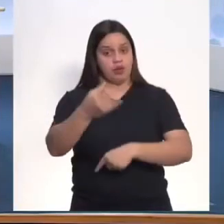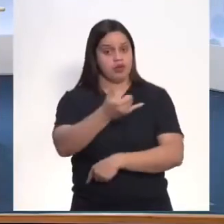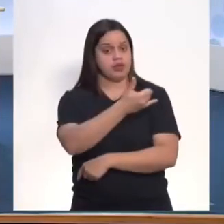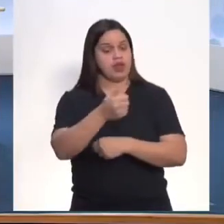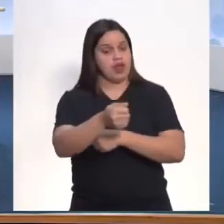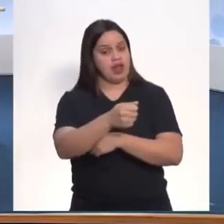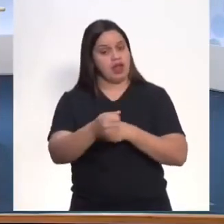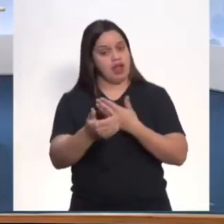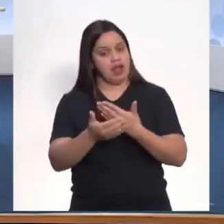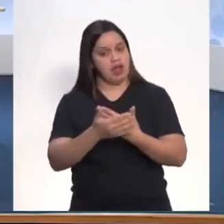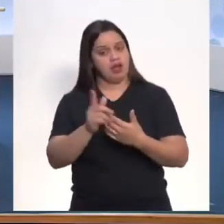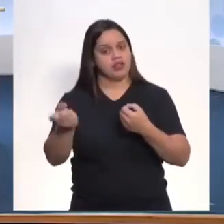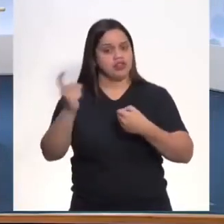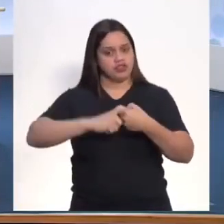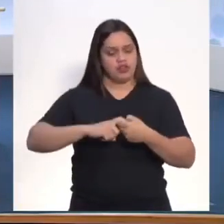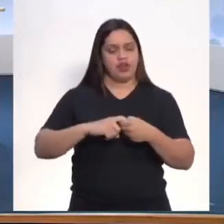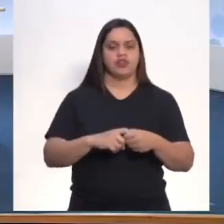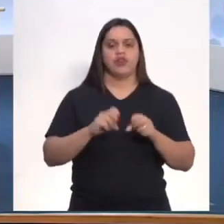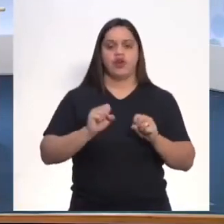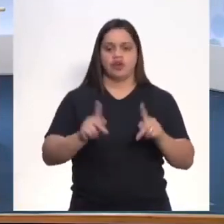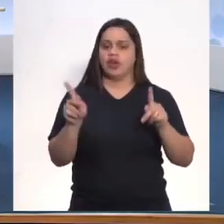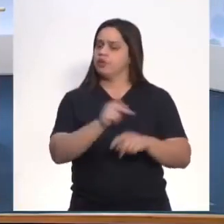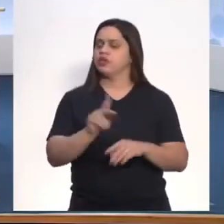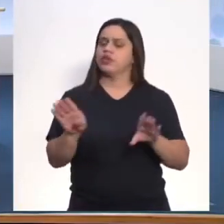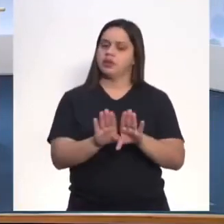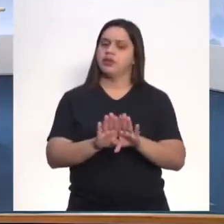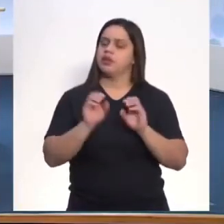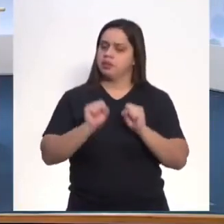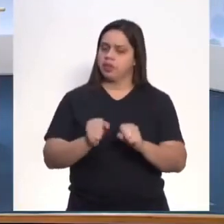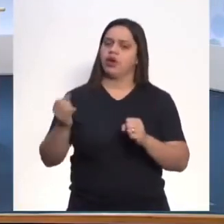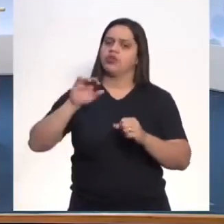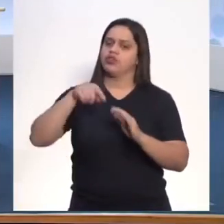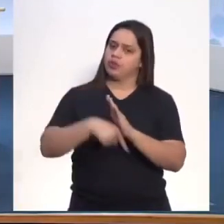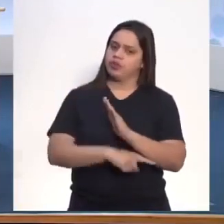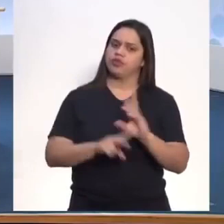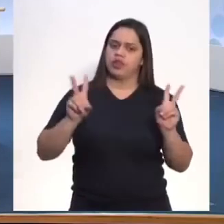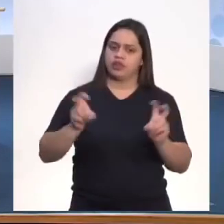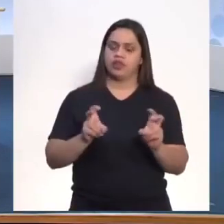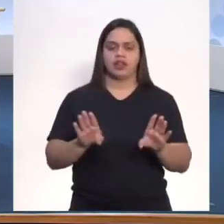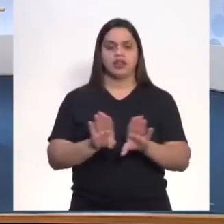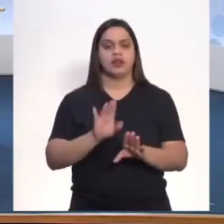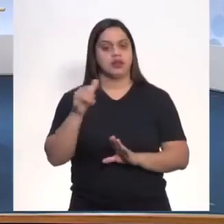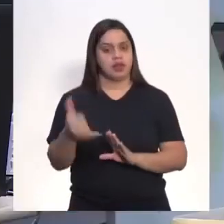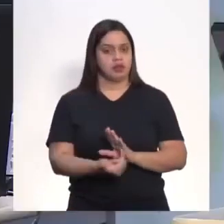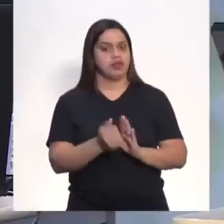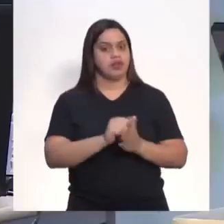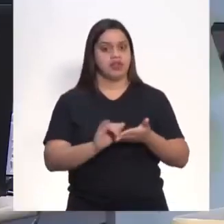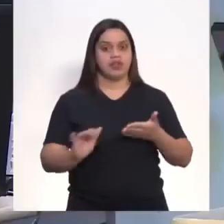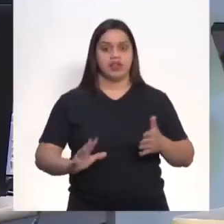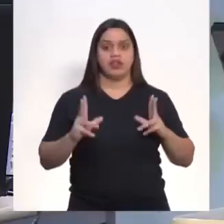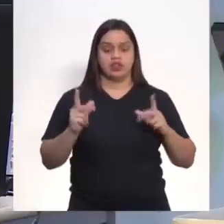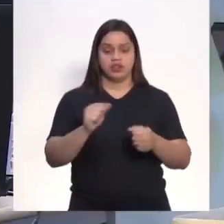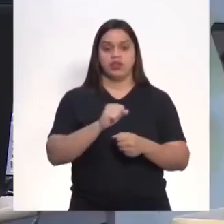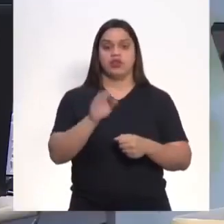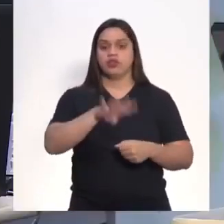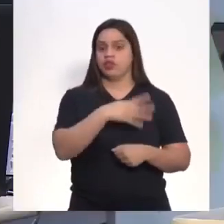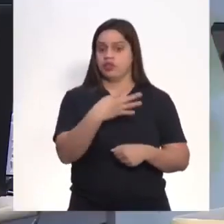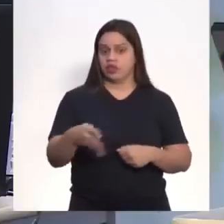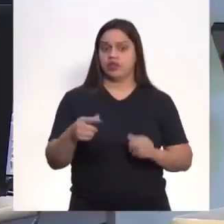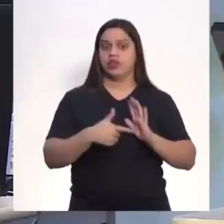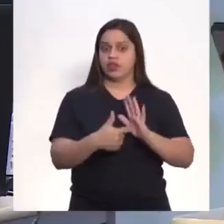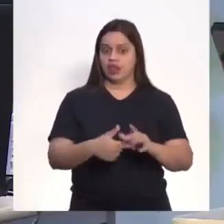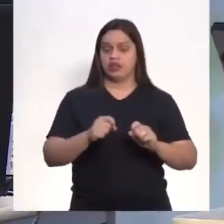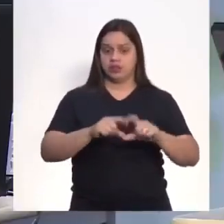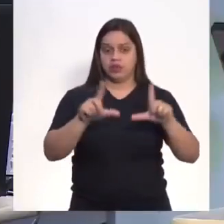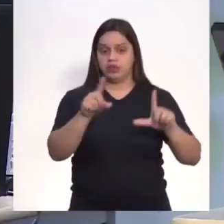gente retoma e aprofunda isso. O professor também pode aprofundar, né, Mônica? Claro. Eu acho que pode aproveitar essa atividade, esse caça-palavras que depois vai estar